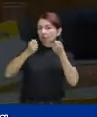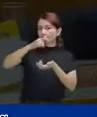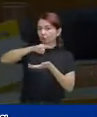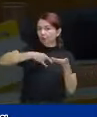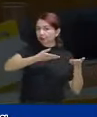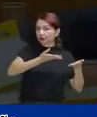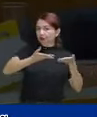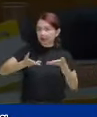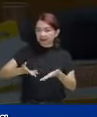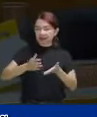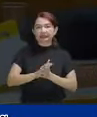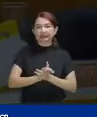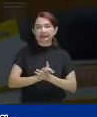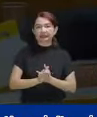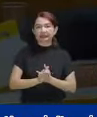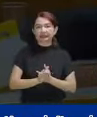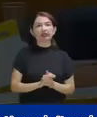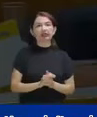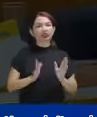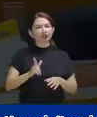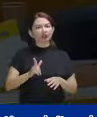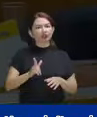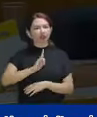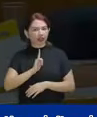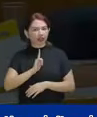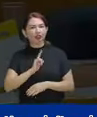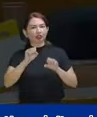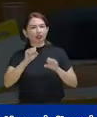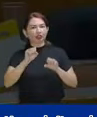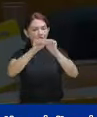documentação apresentada, bem como daquela já existente.